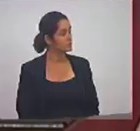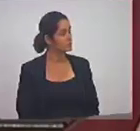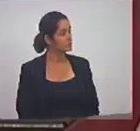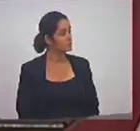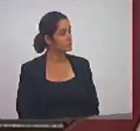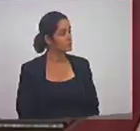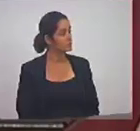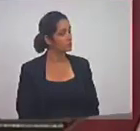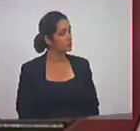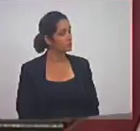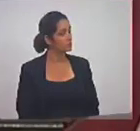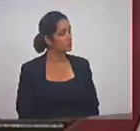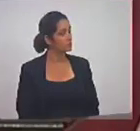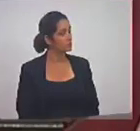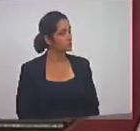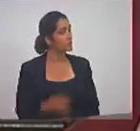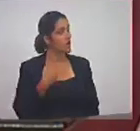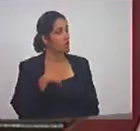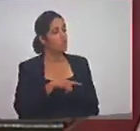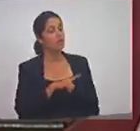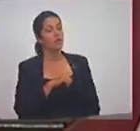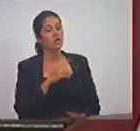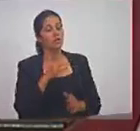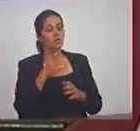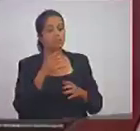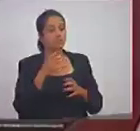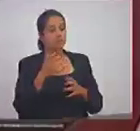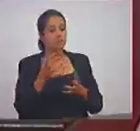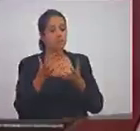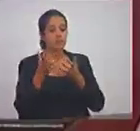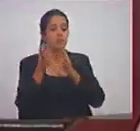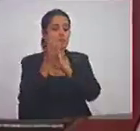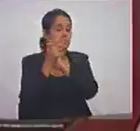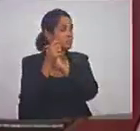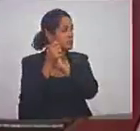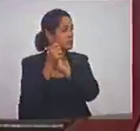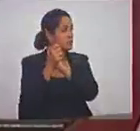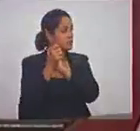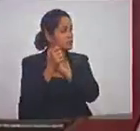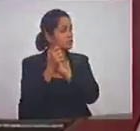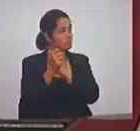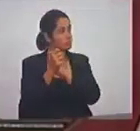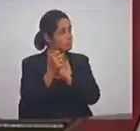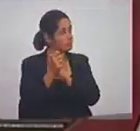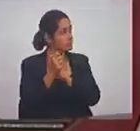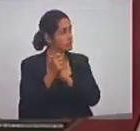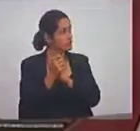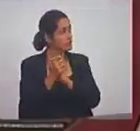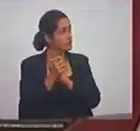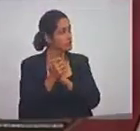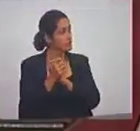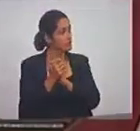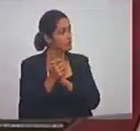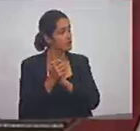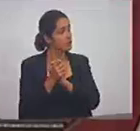semana, visão além do alcance. Vou ler aqui, ó, a manchete no jornal do dia 8 de junho, do